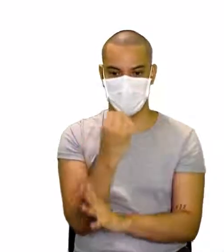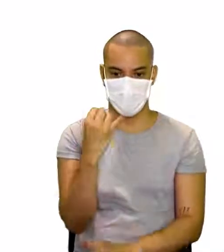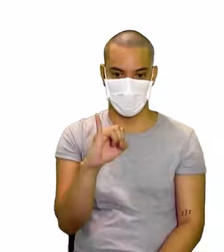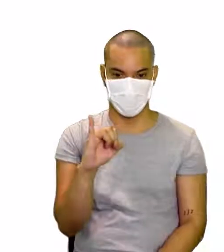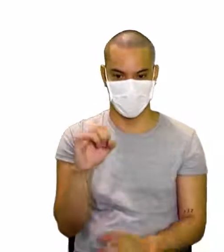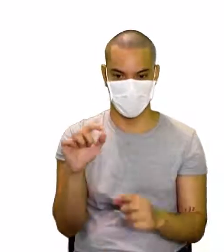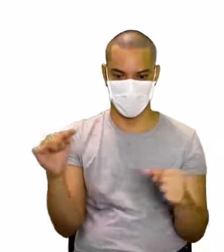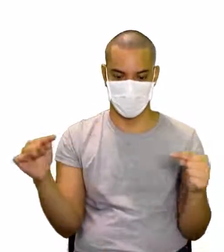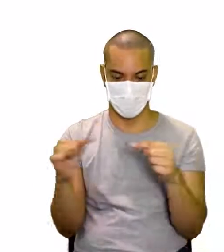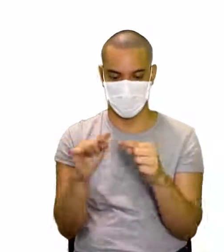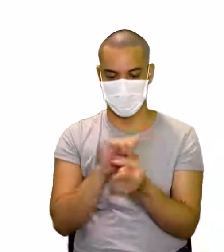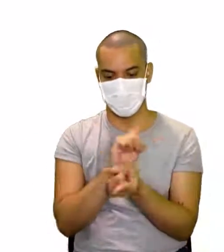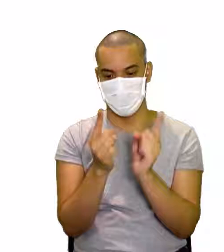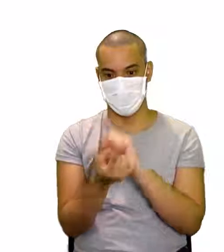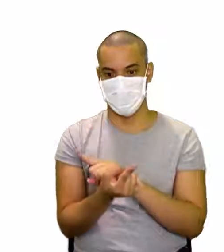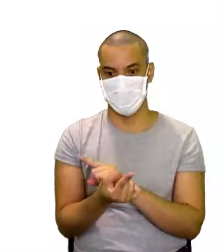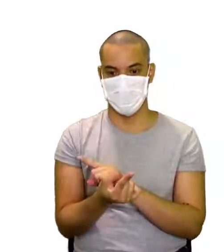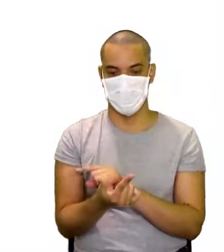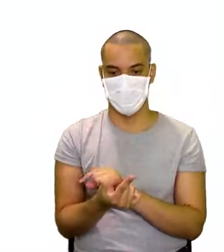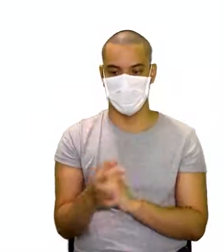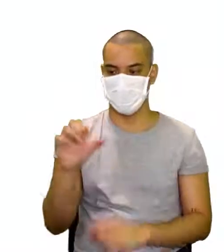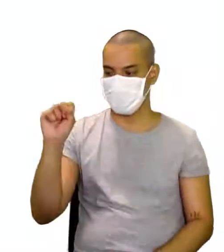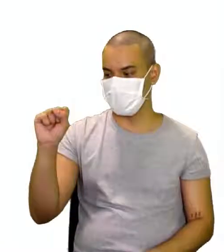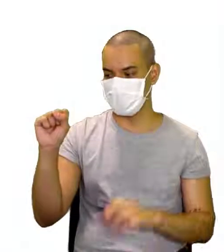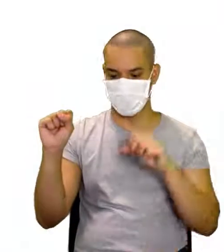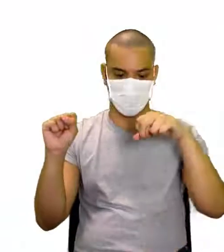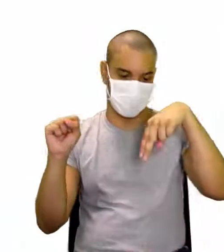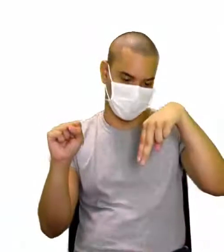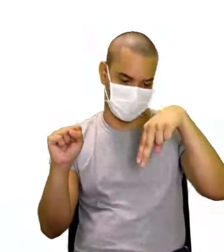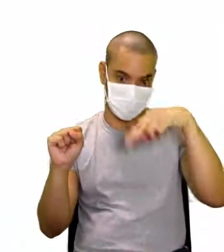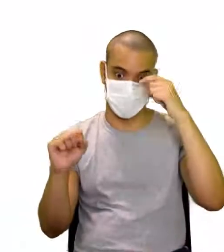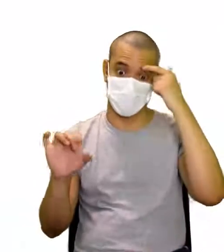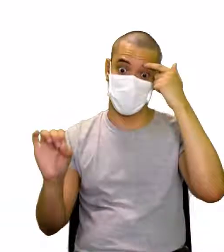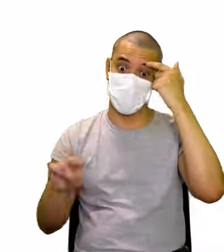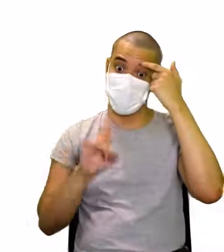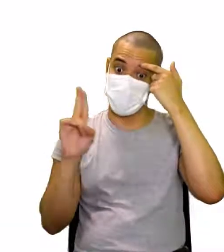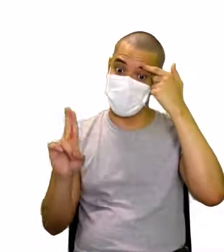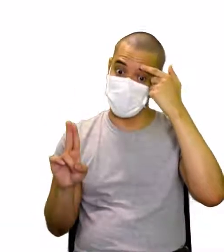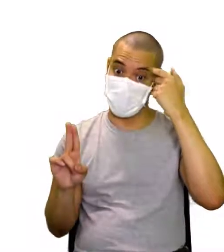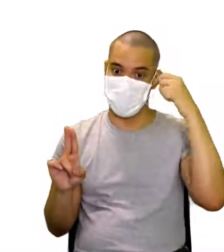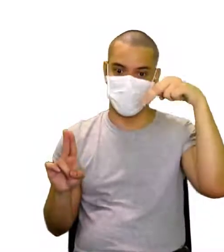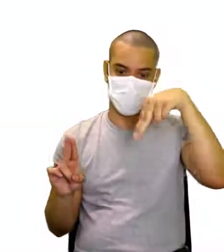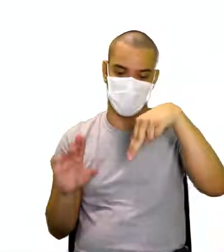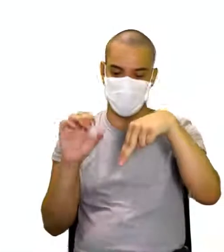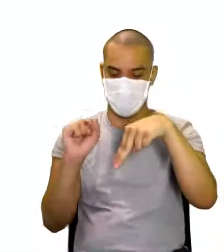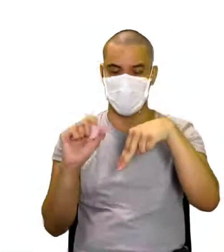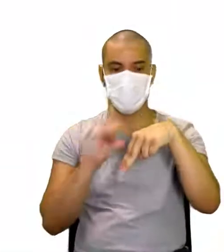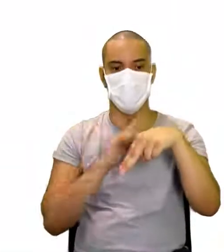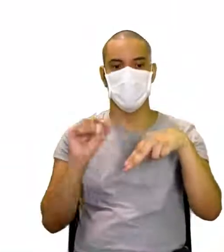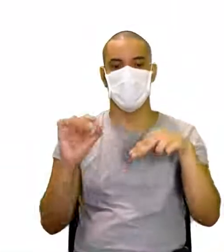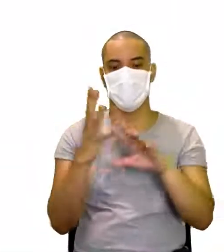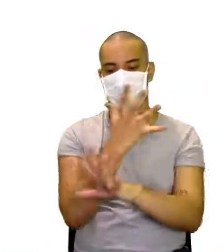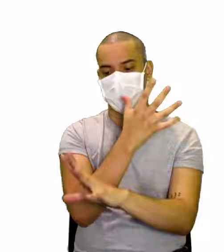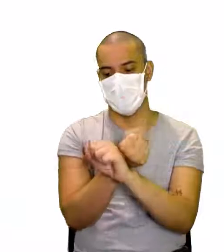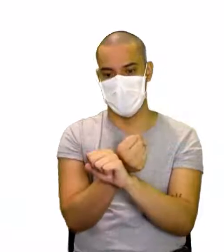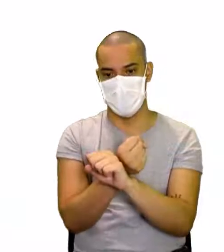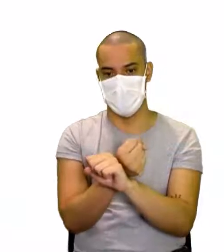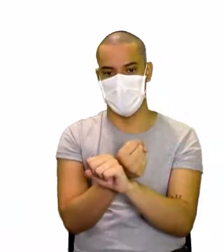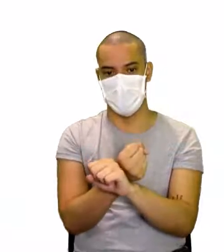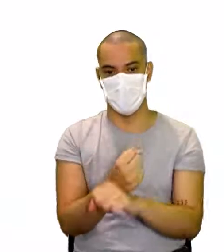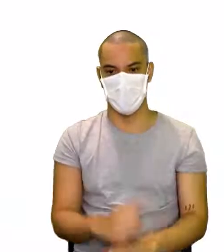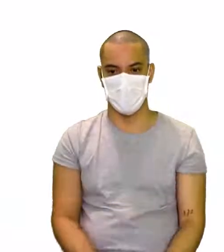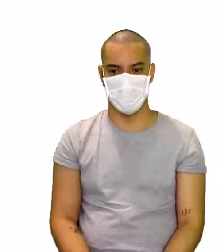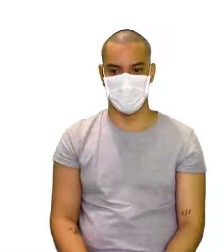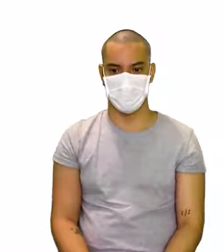polos opostos, ou seja, sul com norte ou norte com sul, eu vou ter o quê? Atração. Então, aqui eu vou